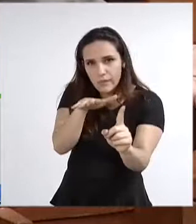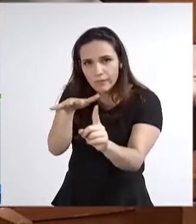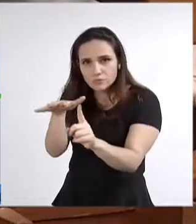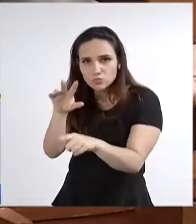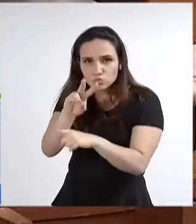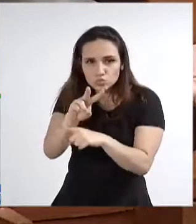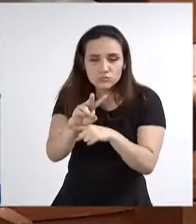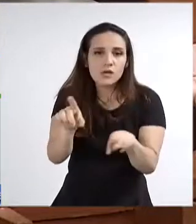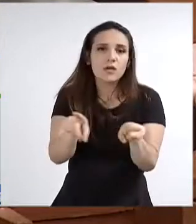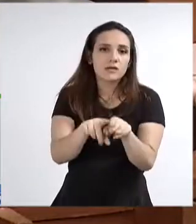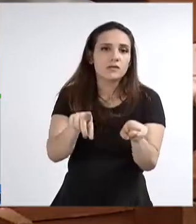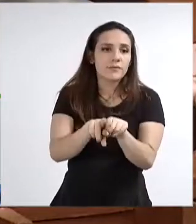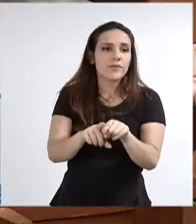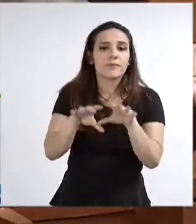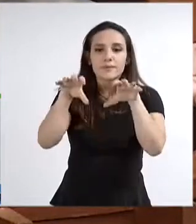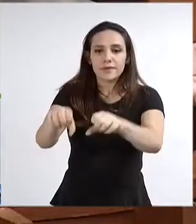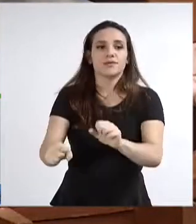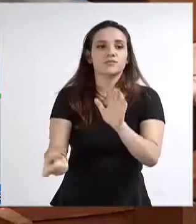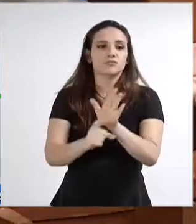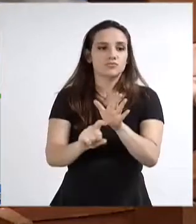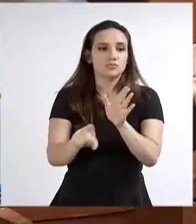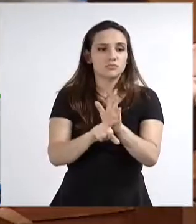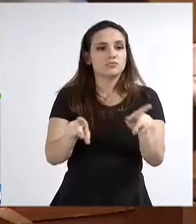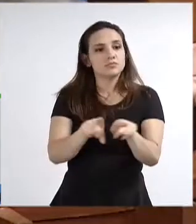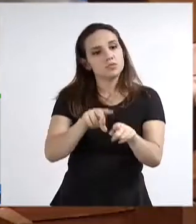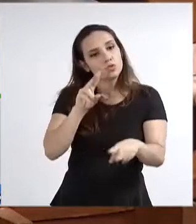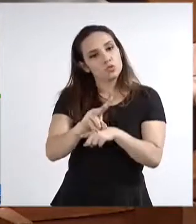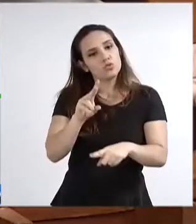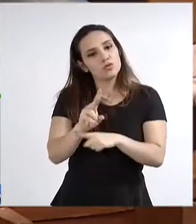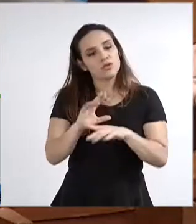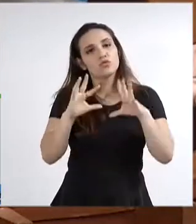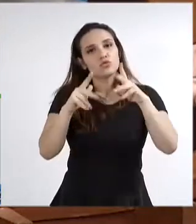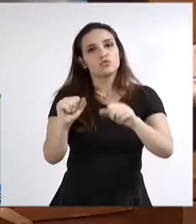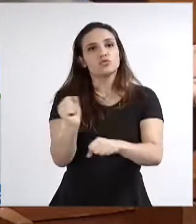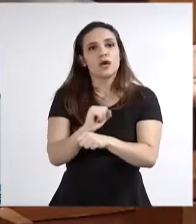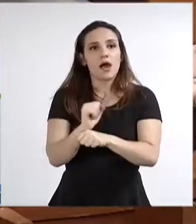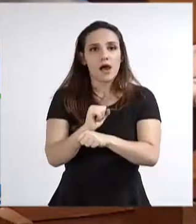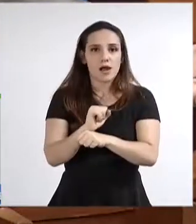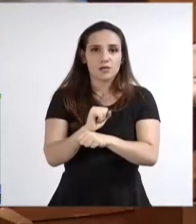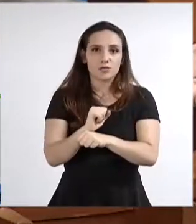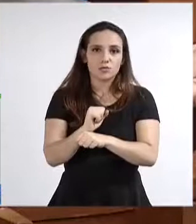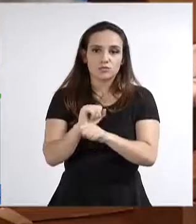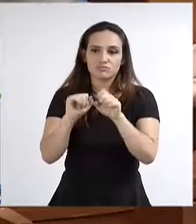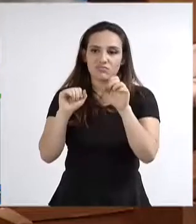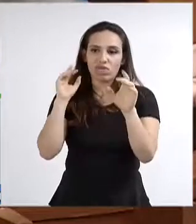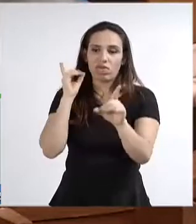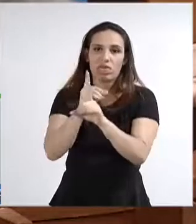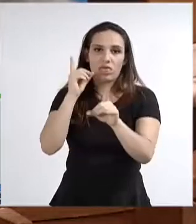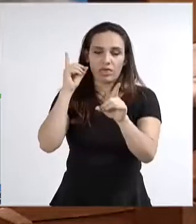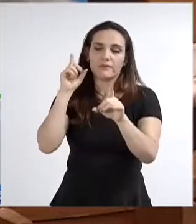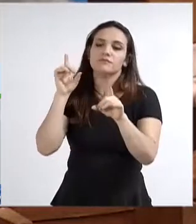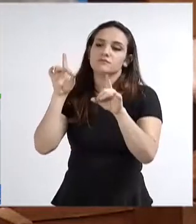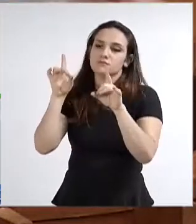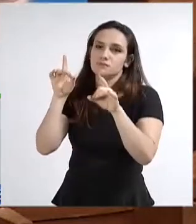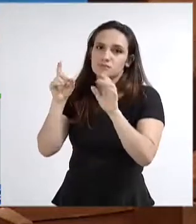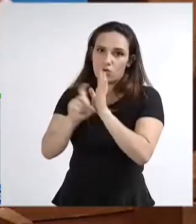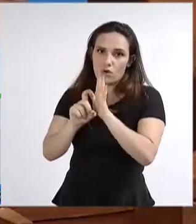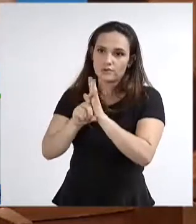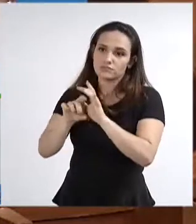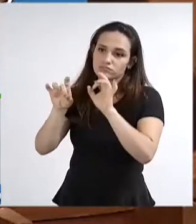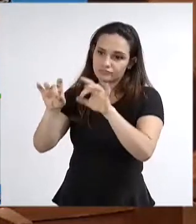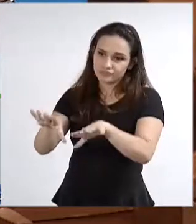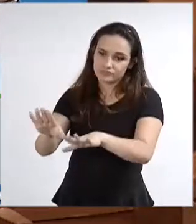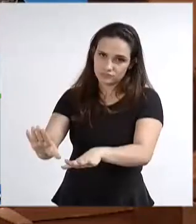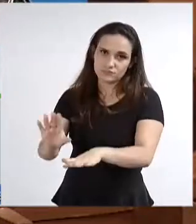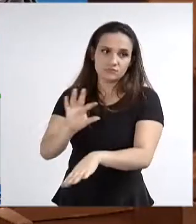manutenção do pátio dos veículos apreendidos. Portanto, sobra para o Mato Grosso do Sul toda a responsabilidade. E aqui eu não